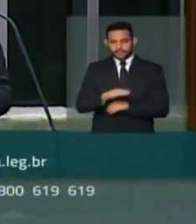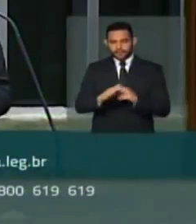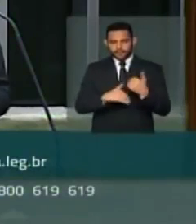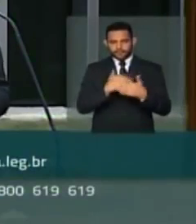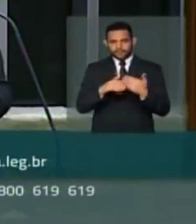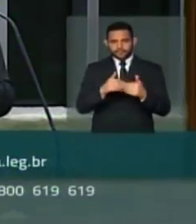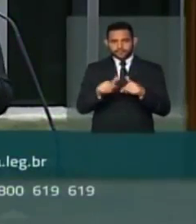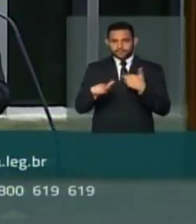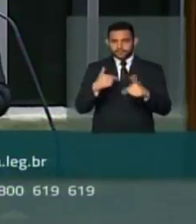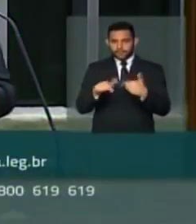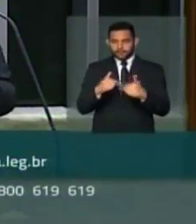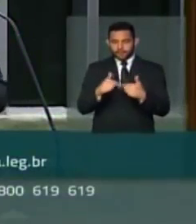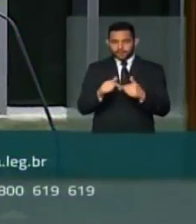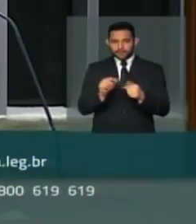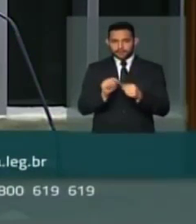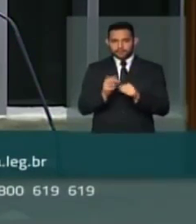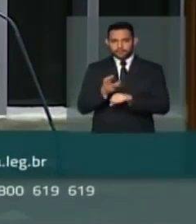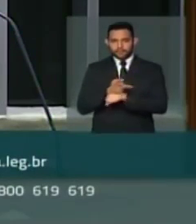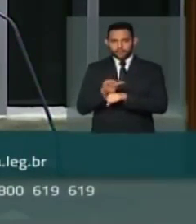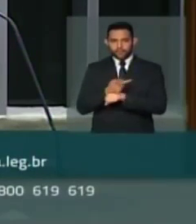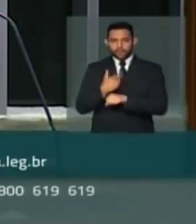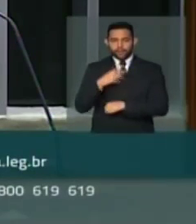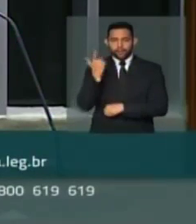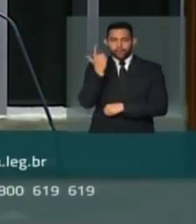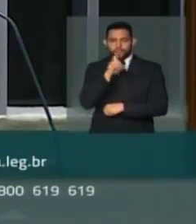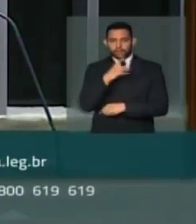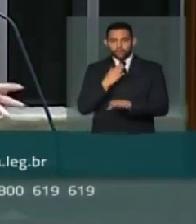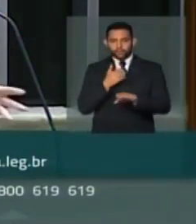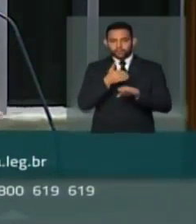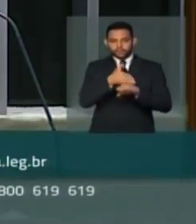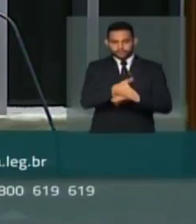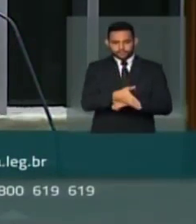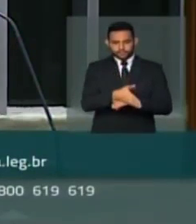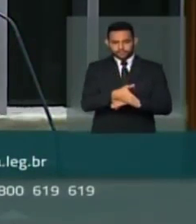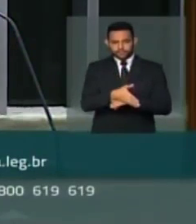suas atividades ou buscar aquilo que lá estão indo.